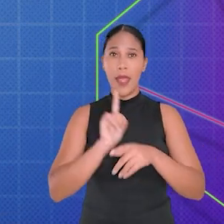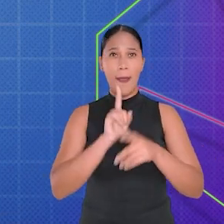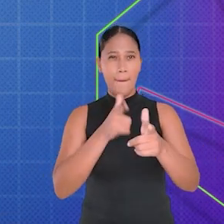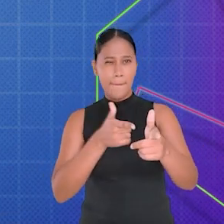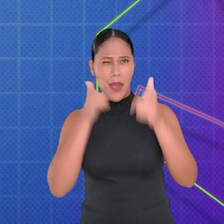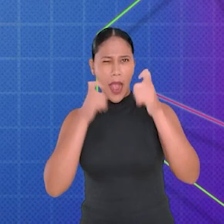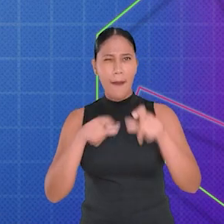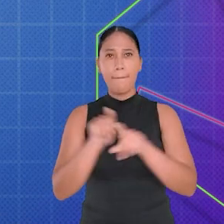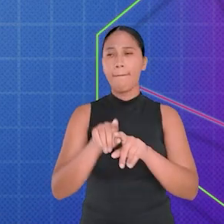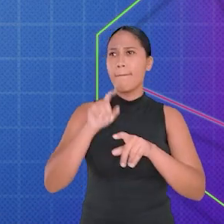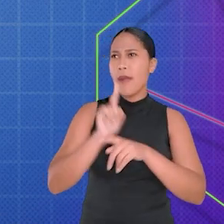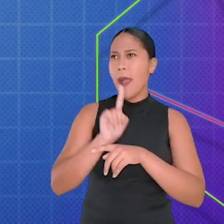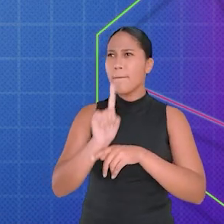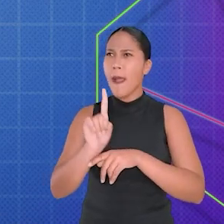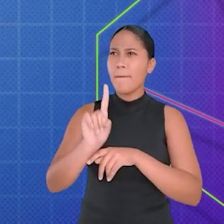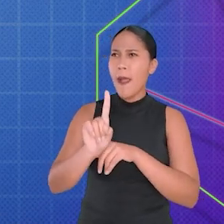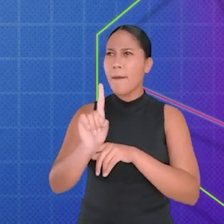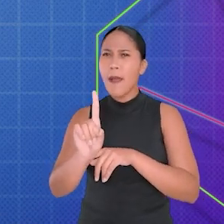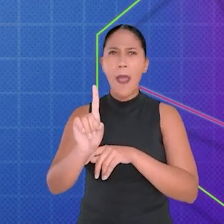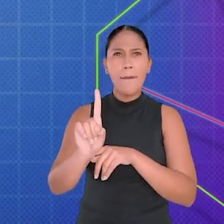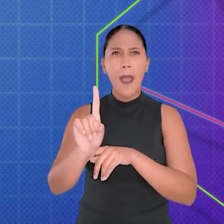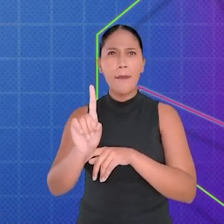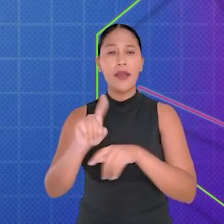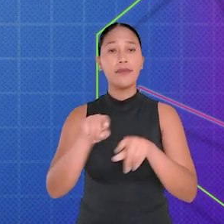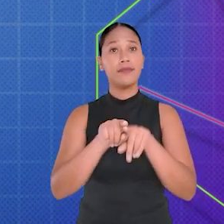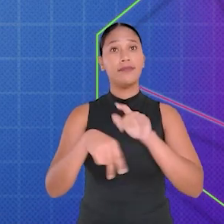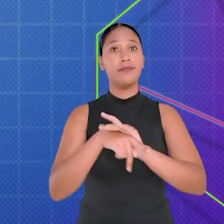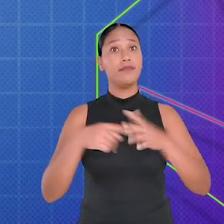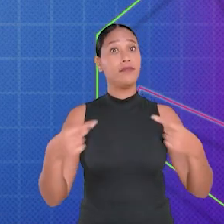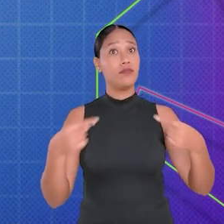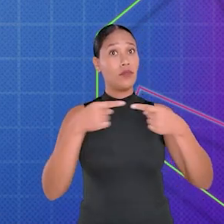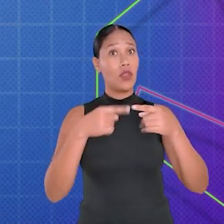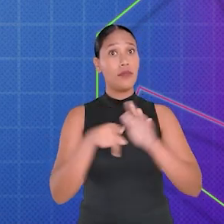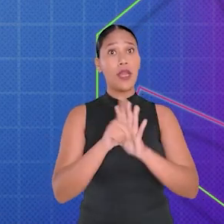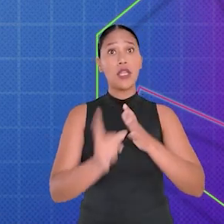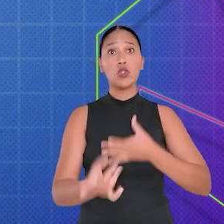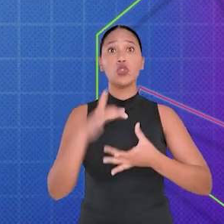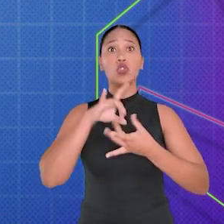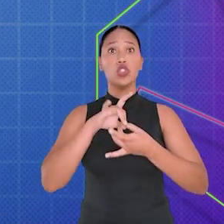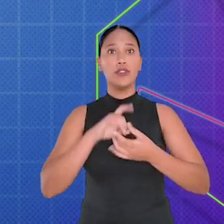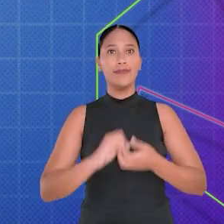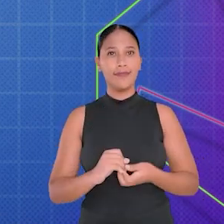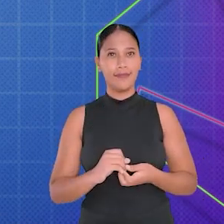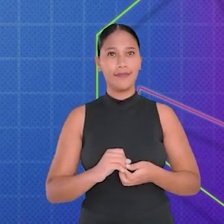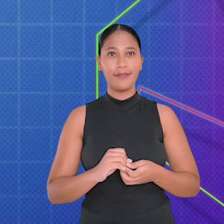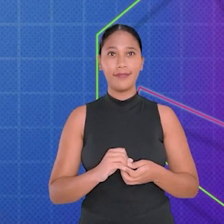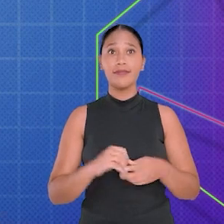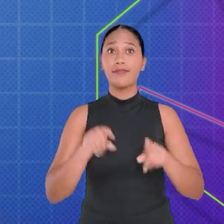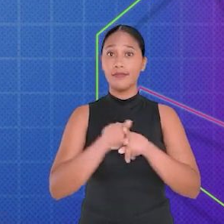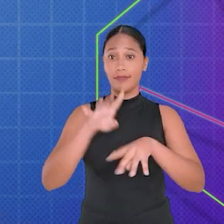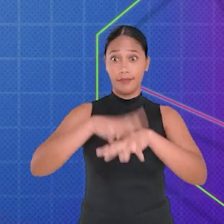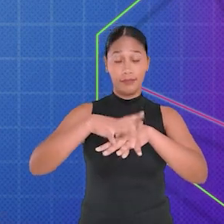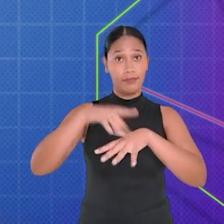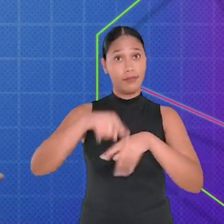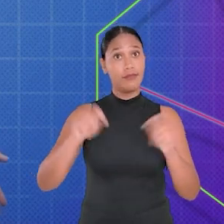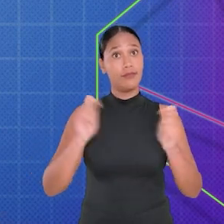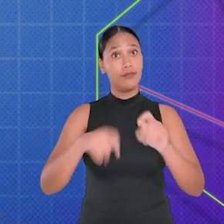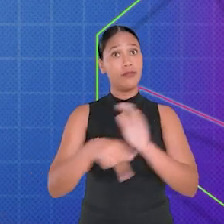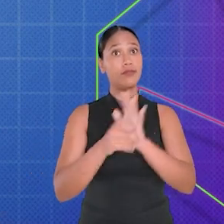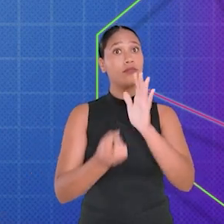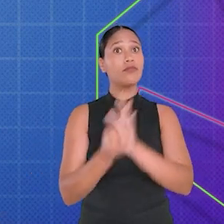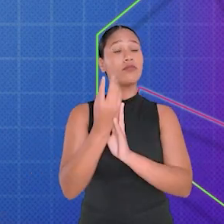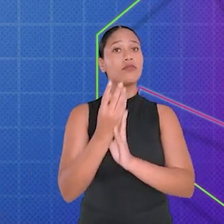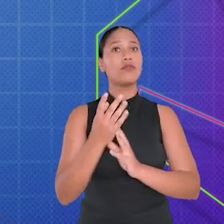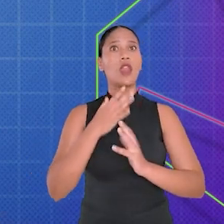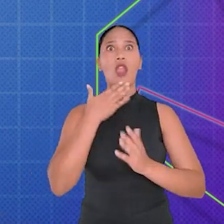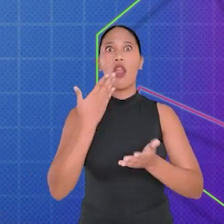personagem, atirar inimigos ou explorar novos ambientes. É importante que a geometria seja coesa e intuitiva para o jogador. A geometria também pode ser utilizada